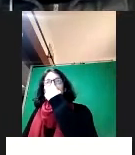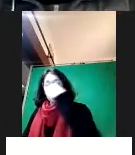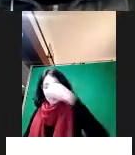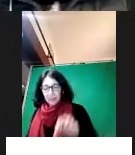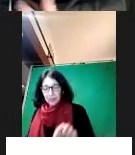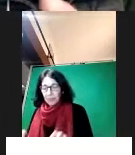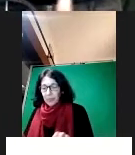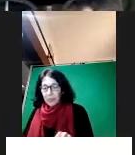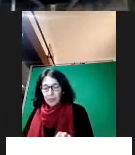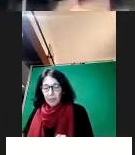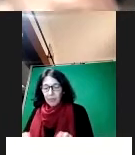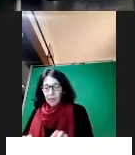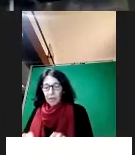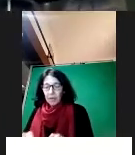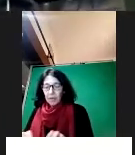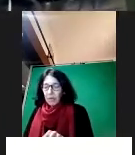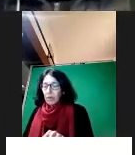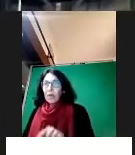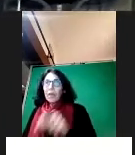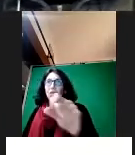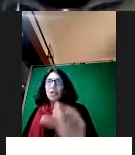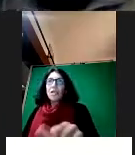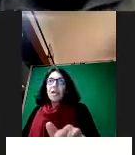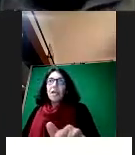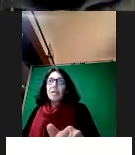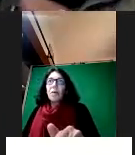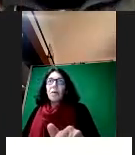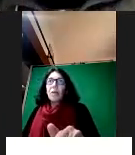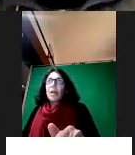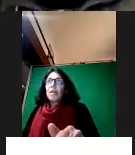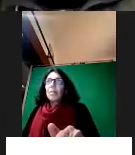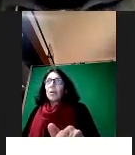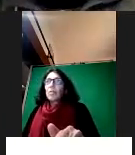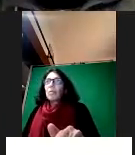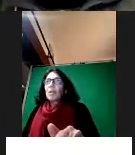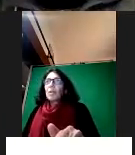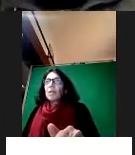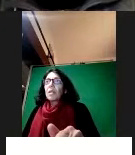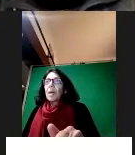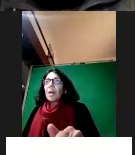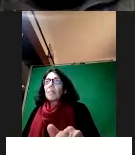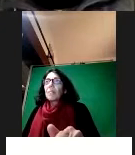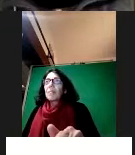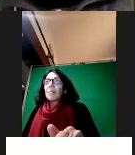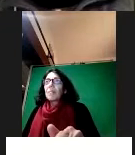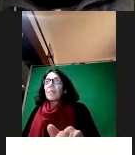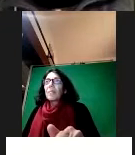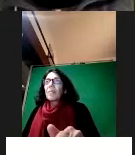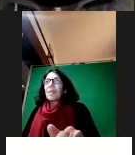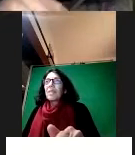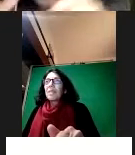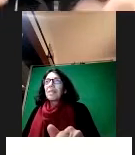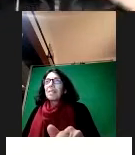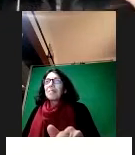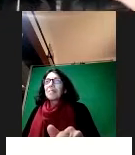que podem ser muito diferentes. Vêm do lado esquerdo duas impressões que nós fizemos, impressões 3D,